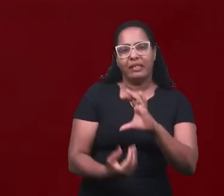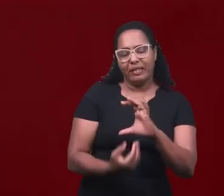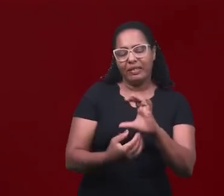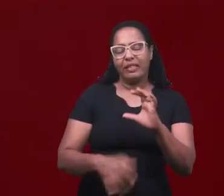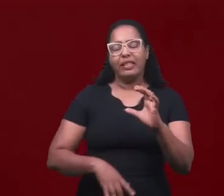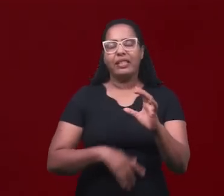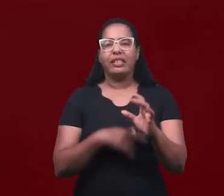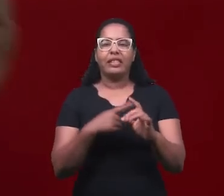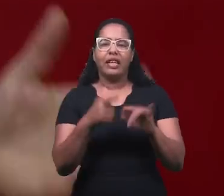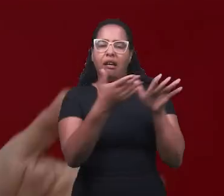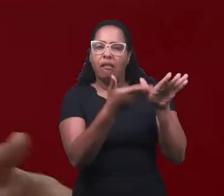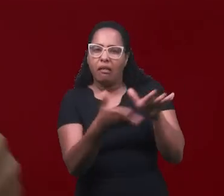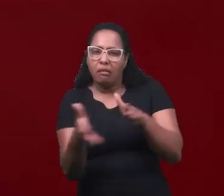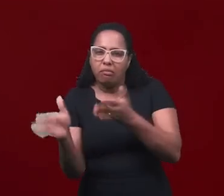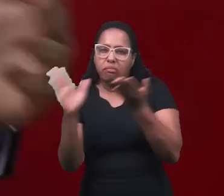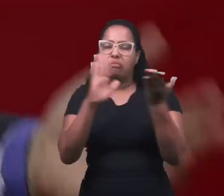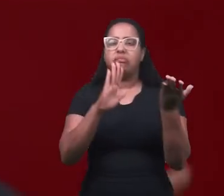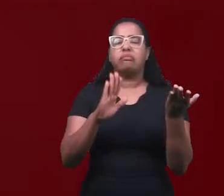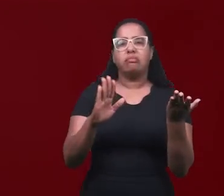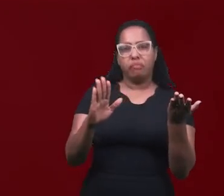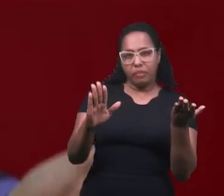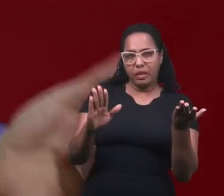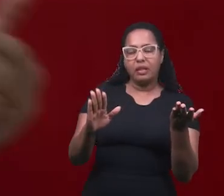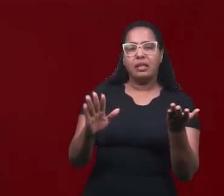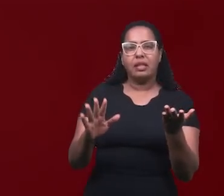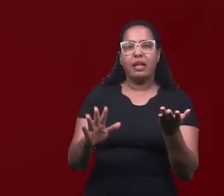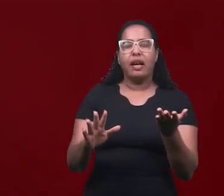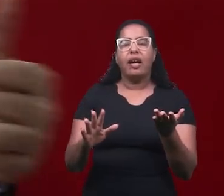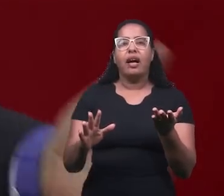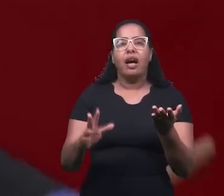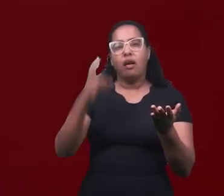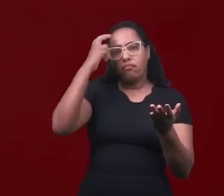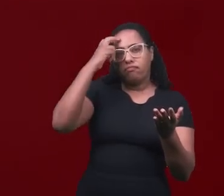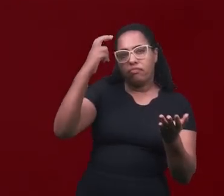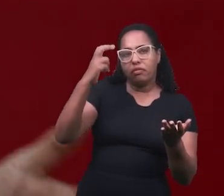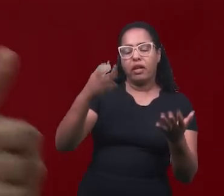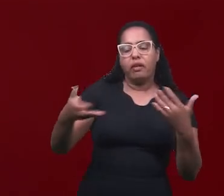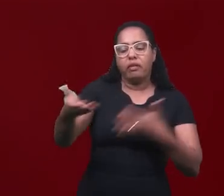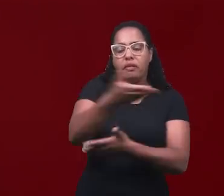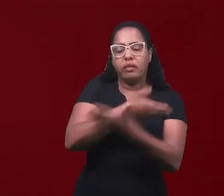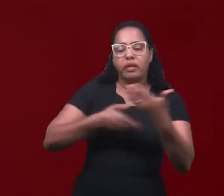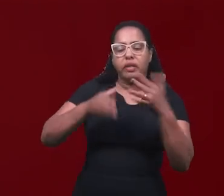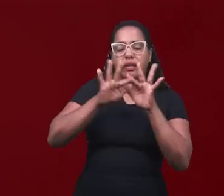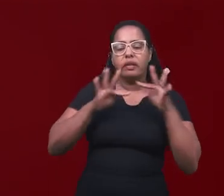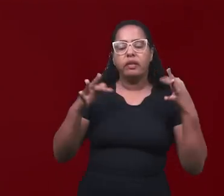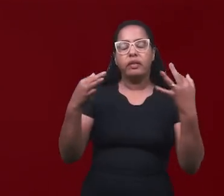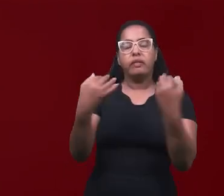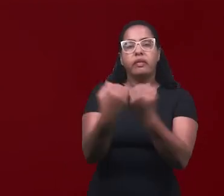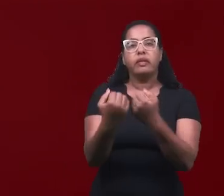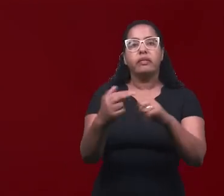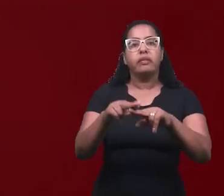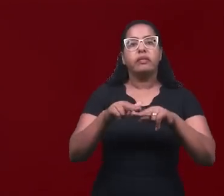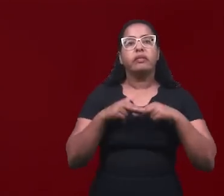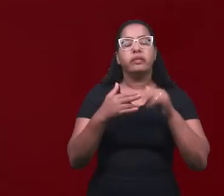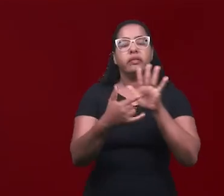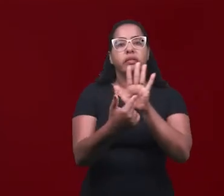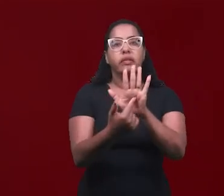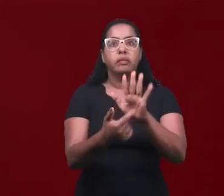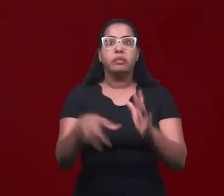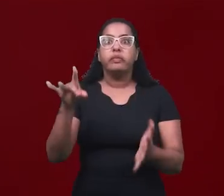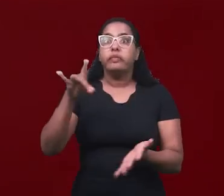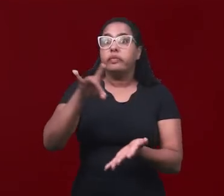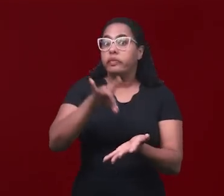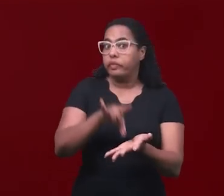O aspecto do dia a dia, cultural, até da interação com familiares, porque nós estamos falando aí